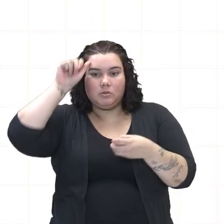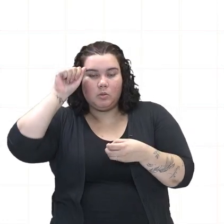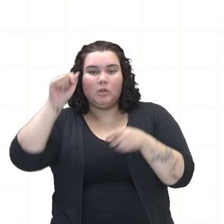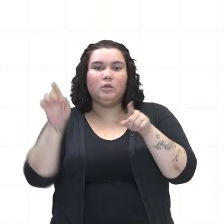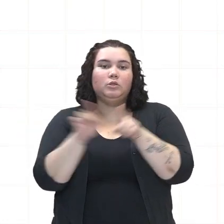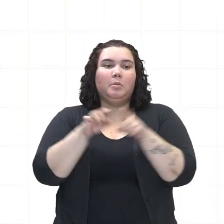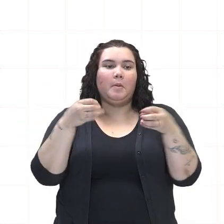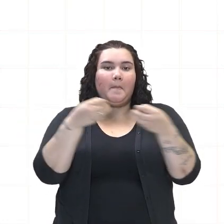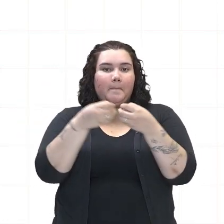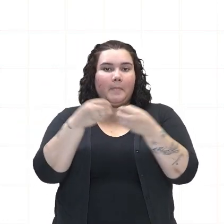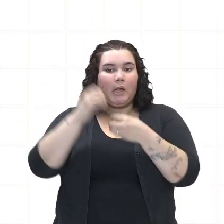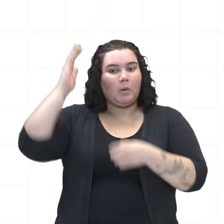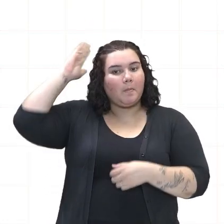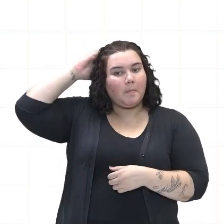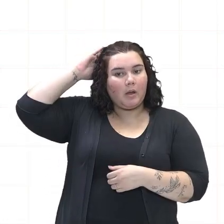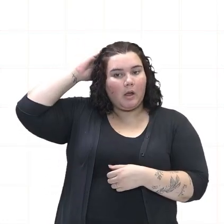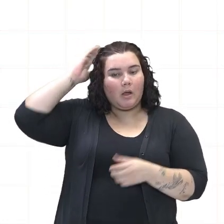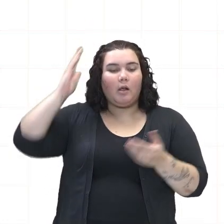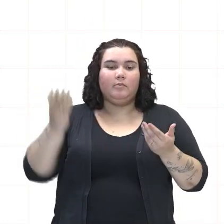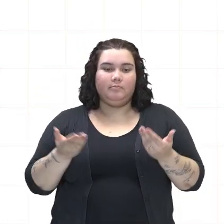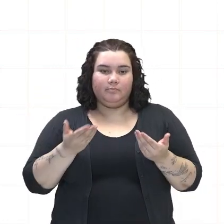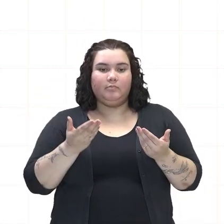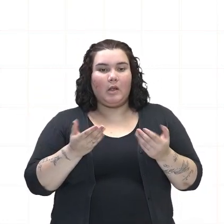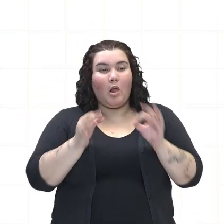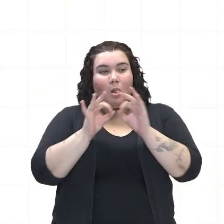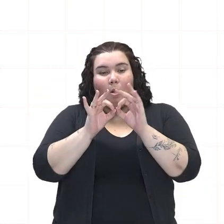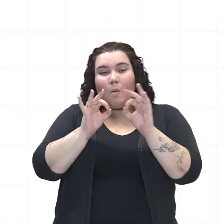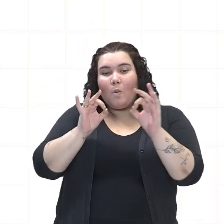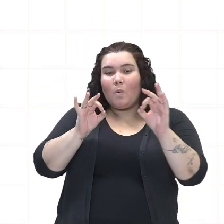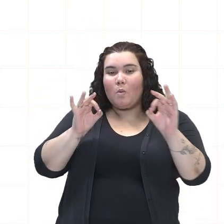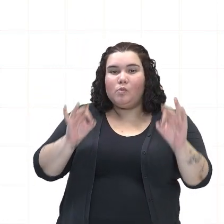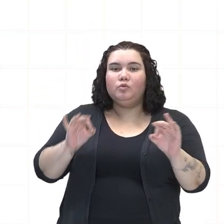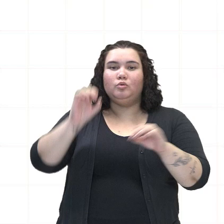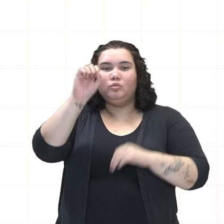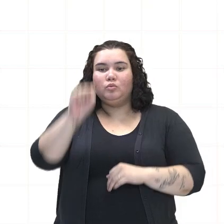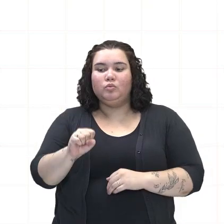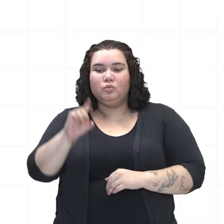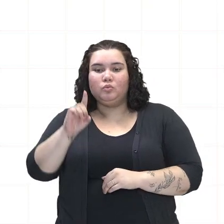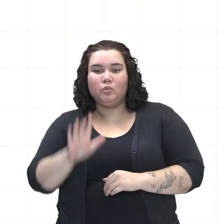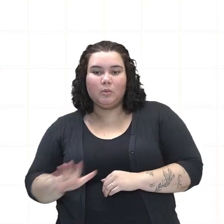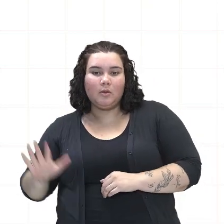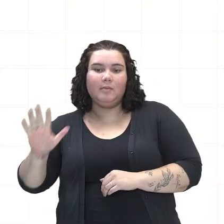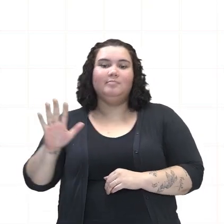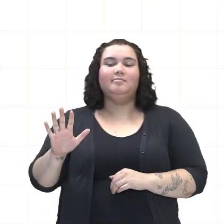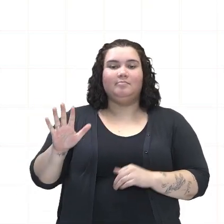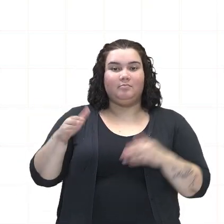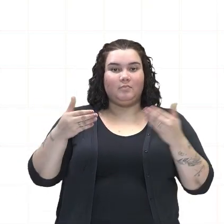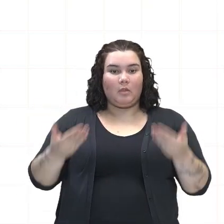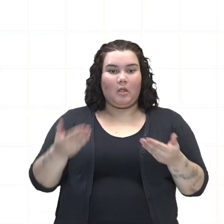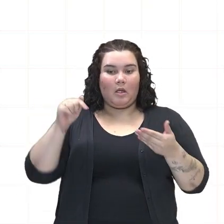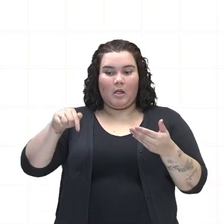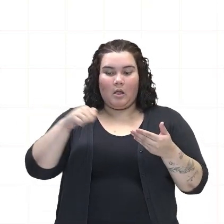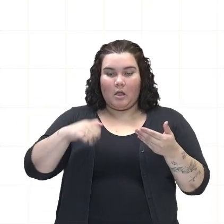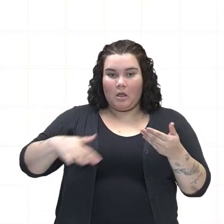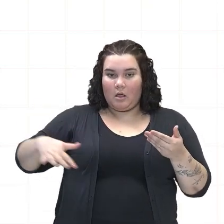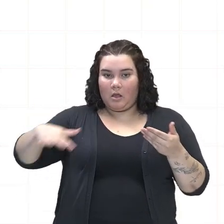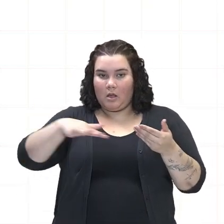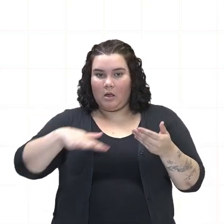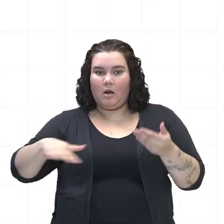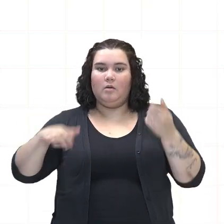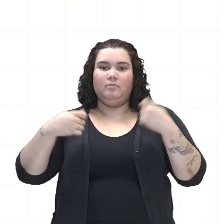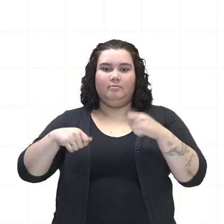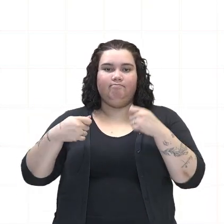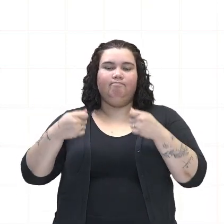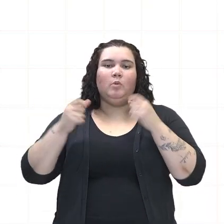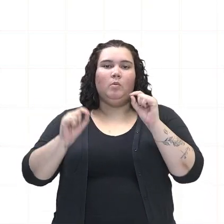é muito mais distante da região sudeste. Então toda a produção que está sendo feita nessas áreas ali, ela tem que vir